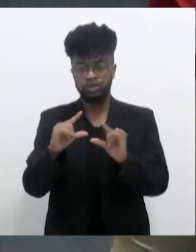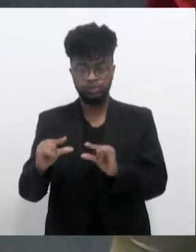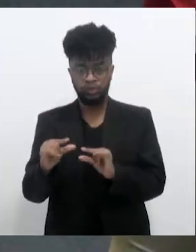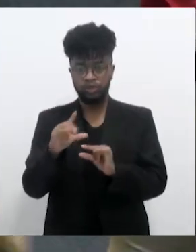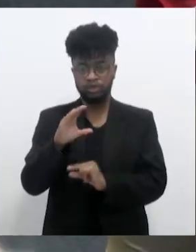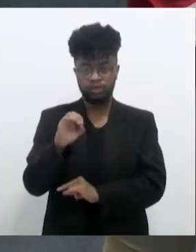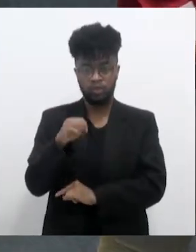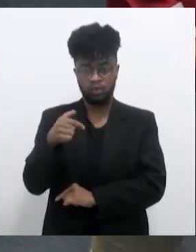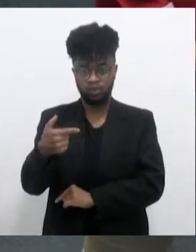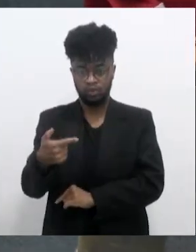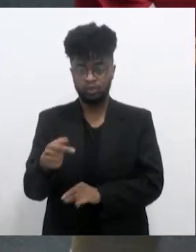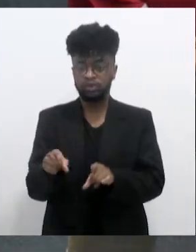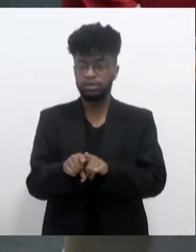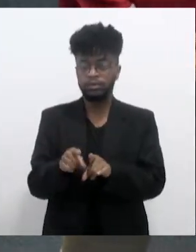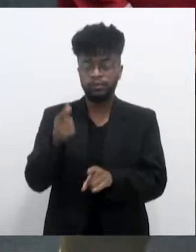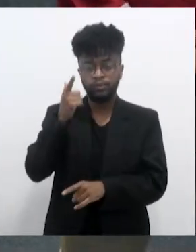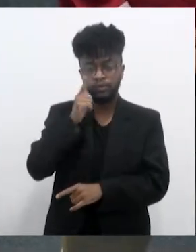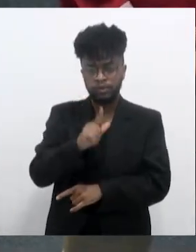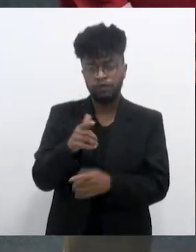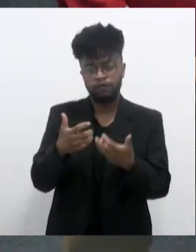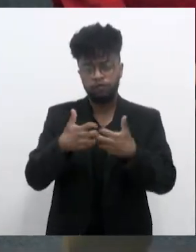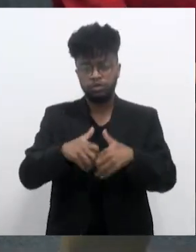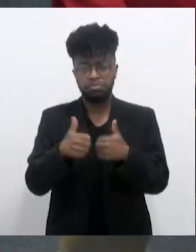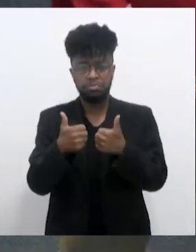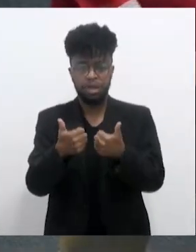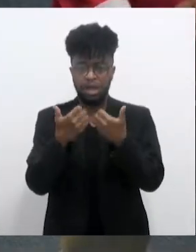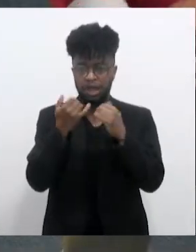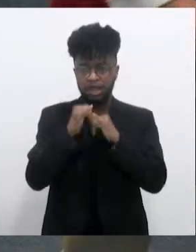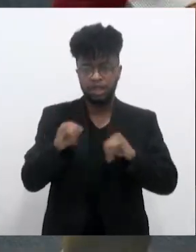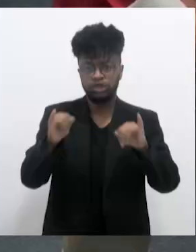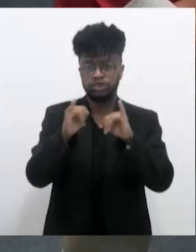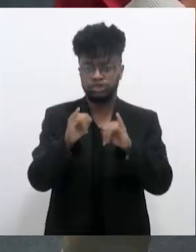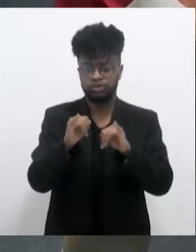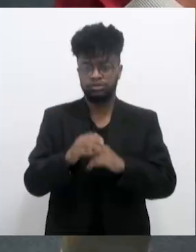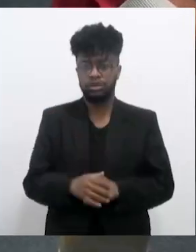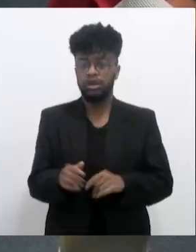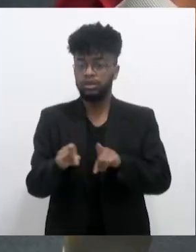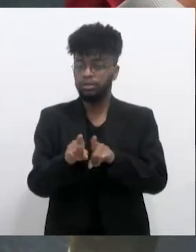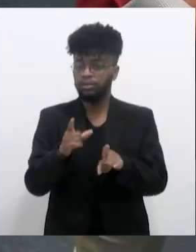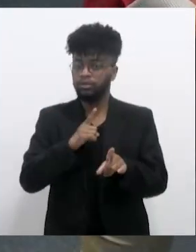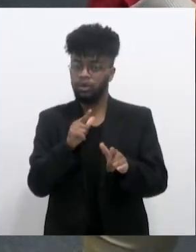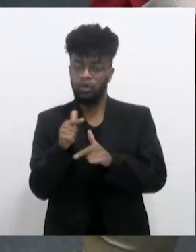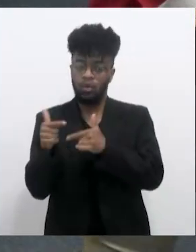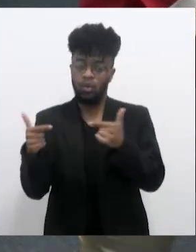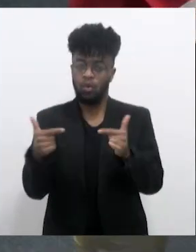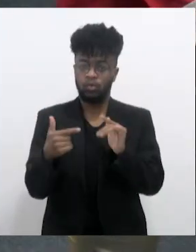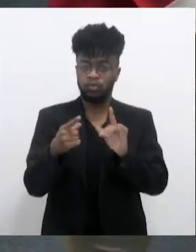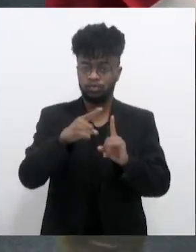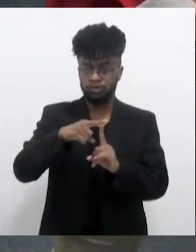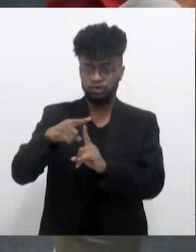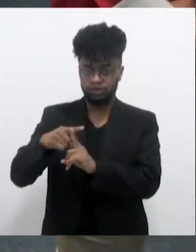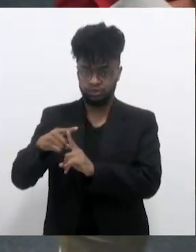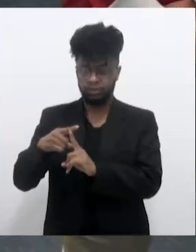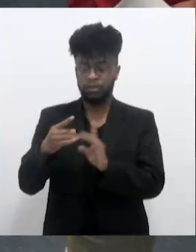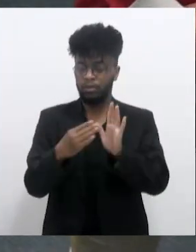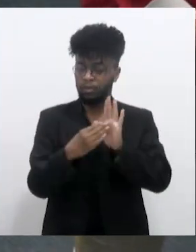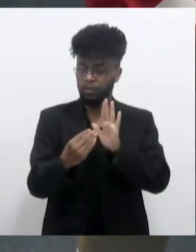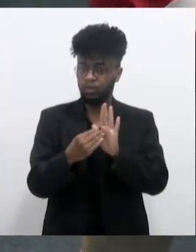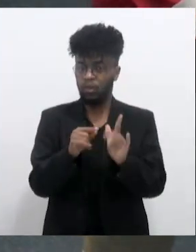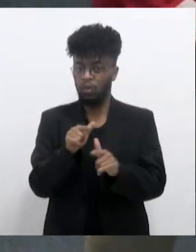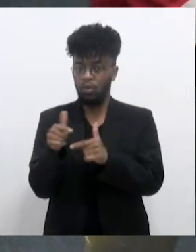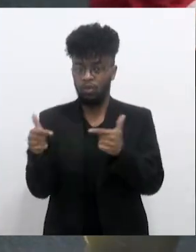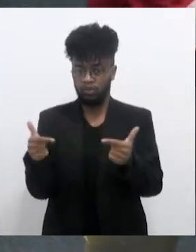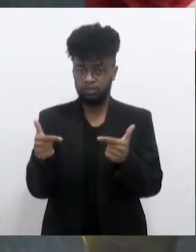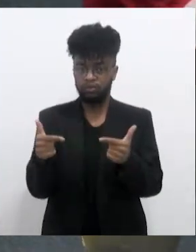carbono e faz um gerador funcionar, né? E tem outros modelos, né, que